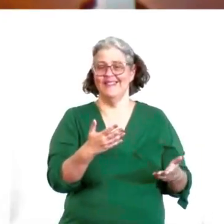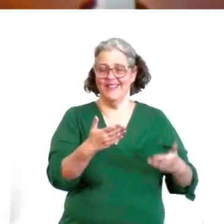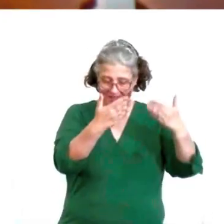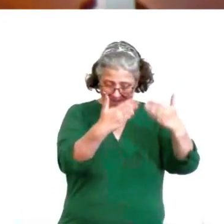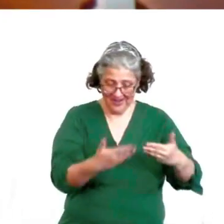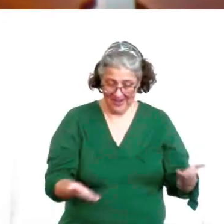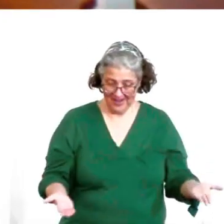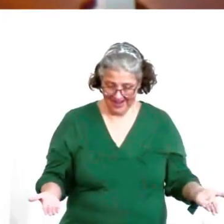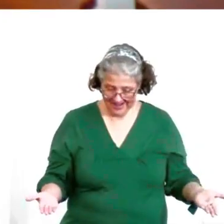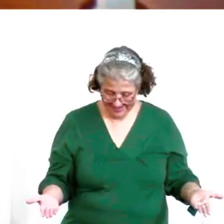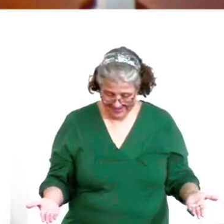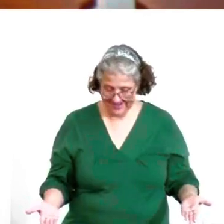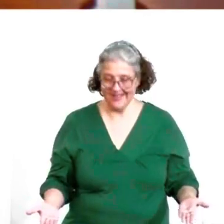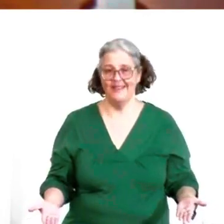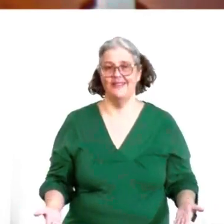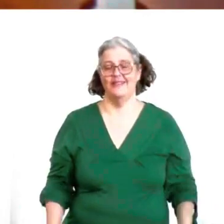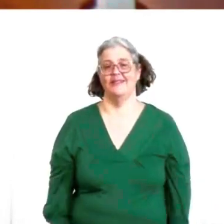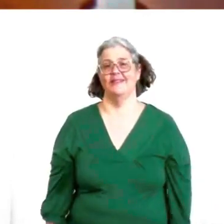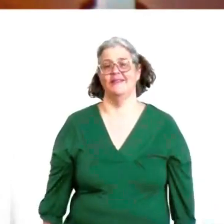história.